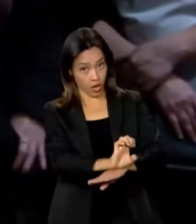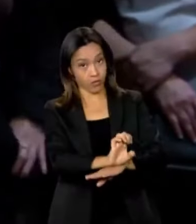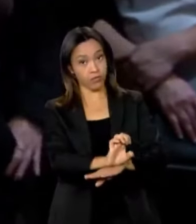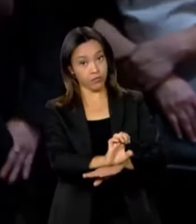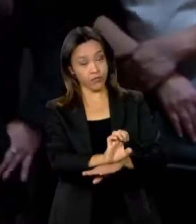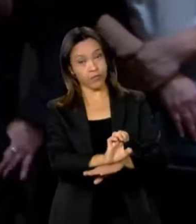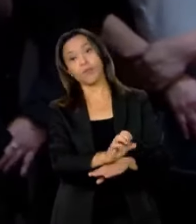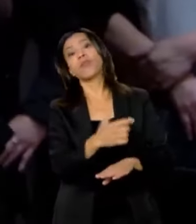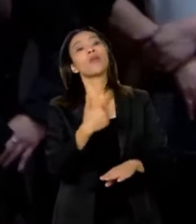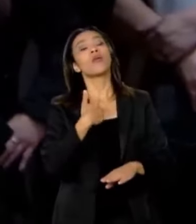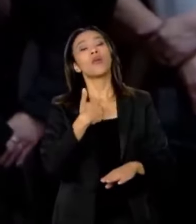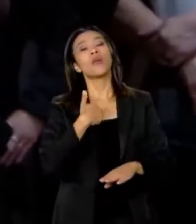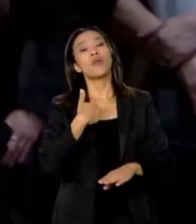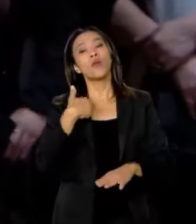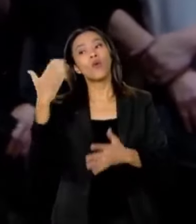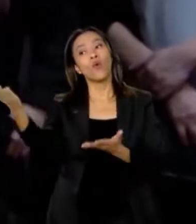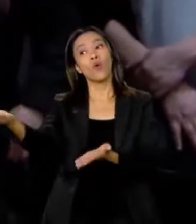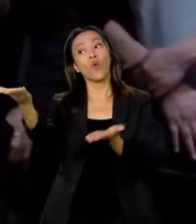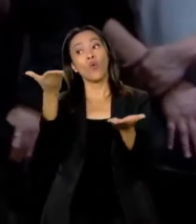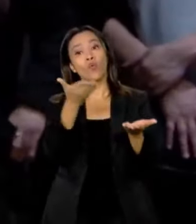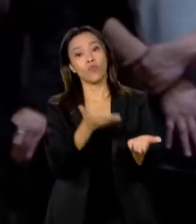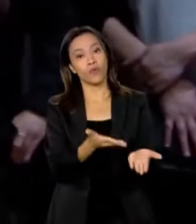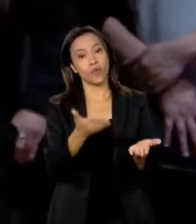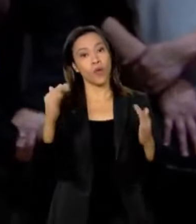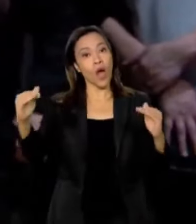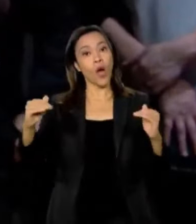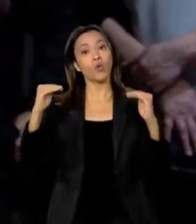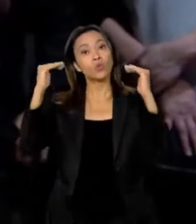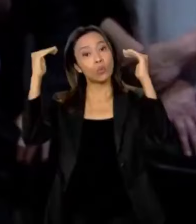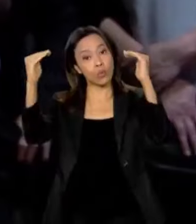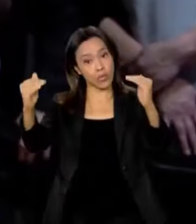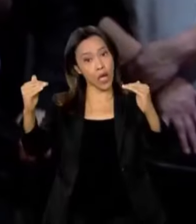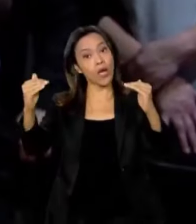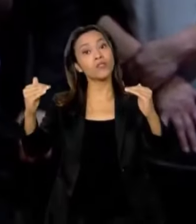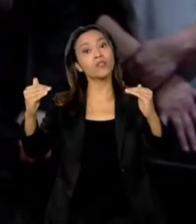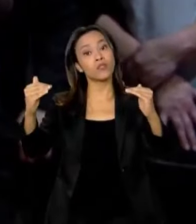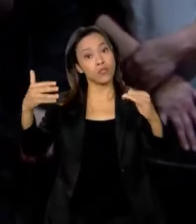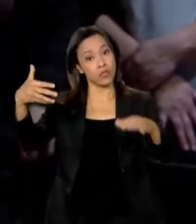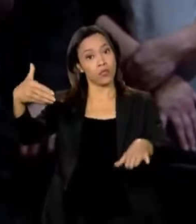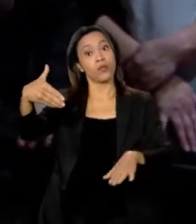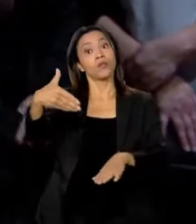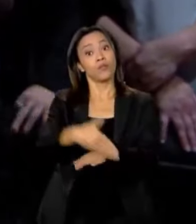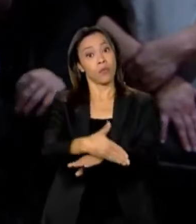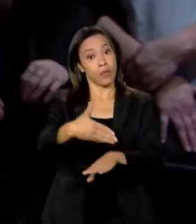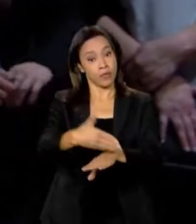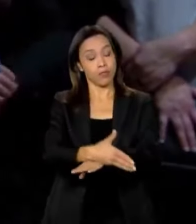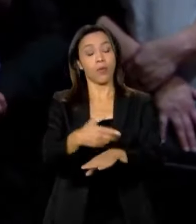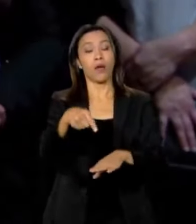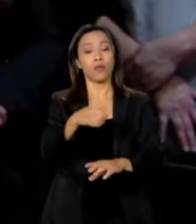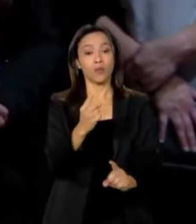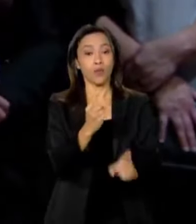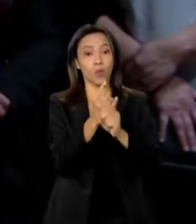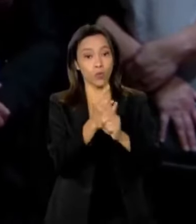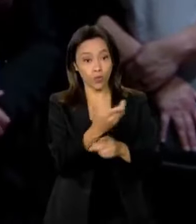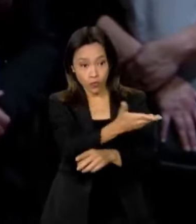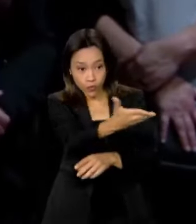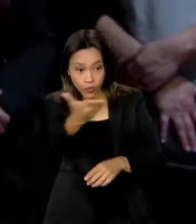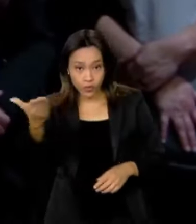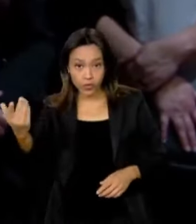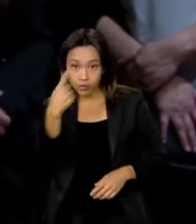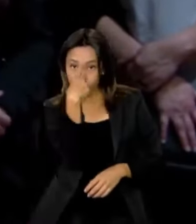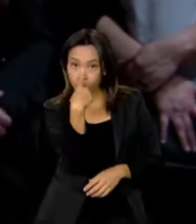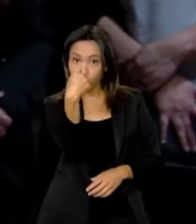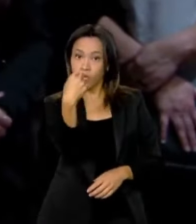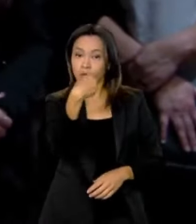faço questão de convidar as autoridades do estado para participar dos eventos. Afinal de contas, vocês me elegeram o presidente